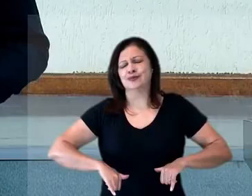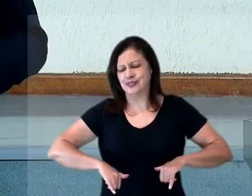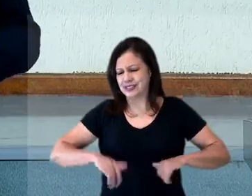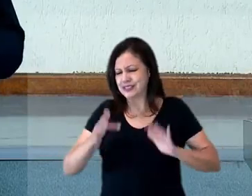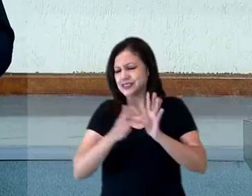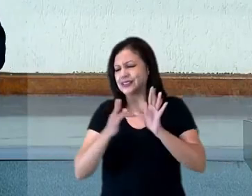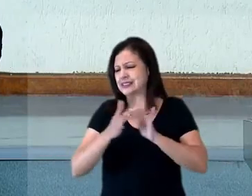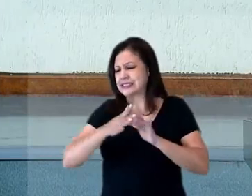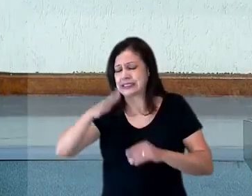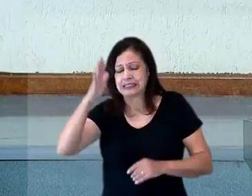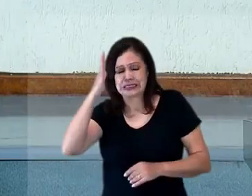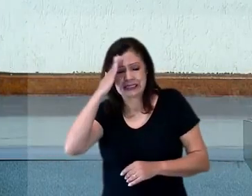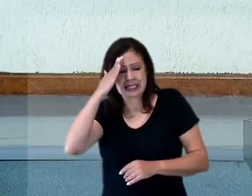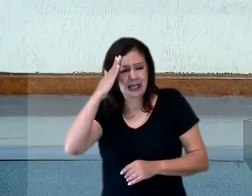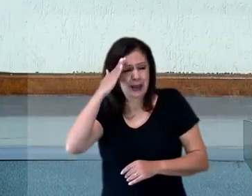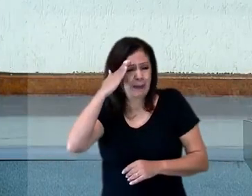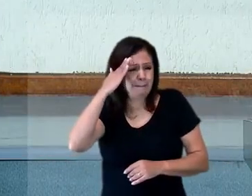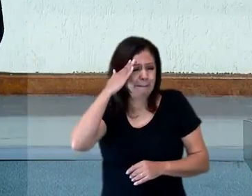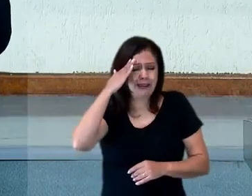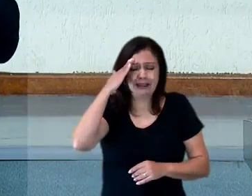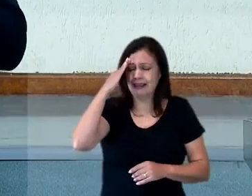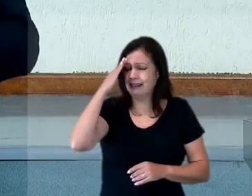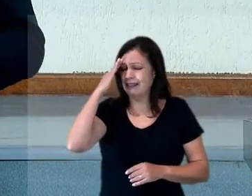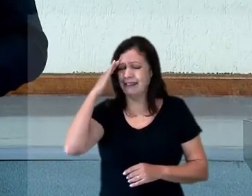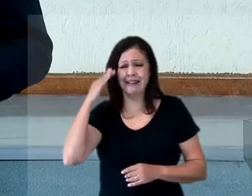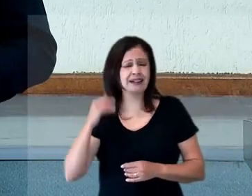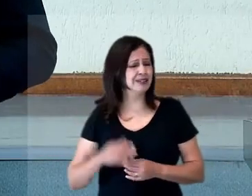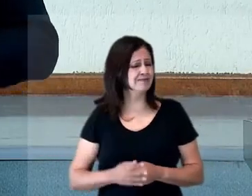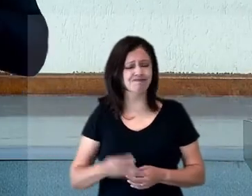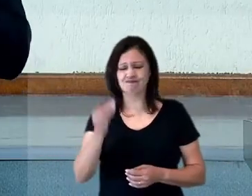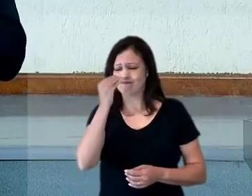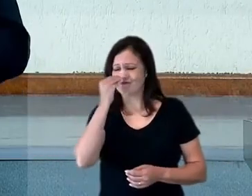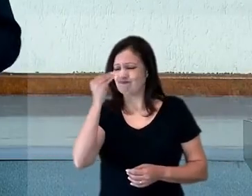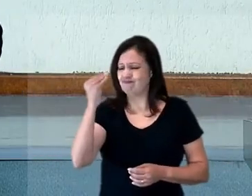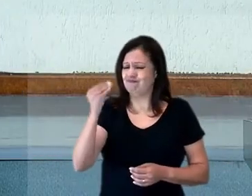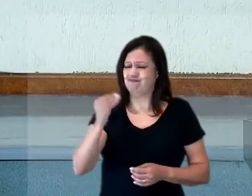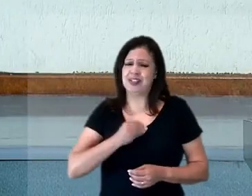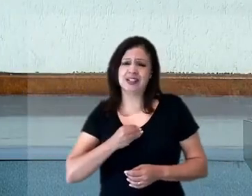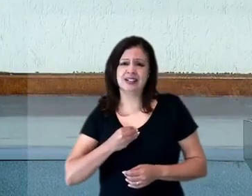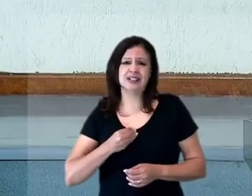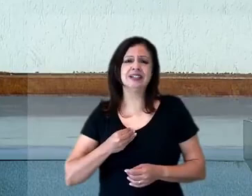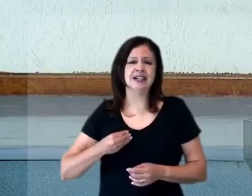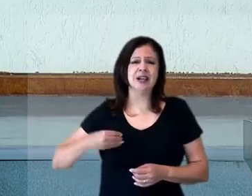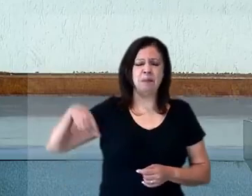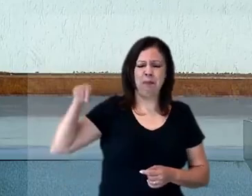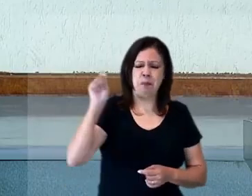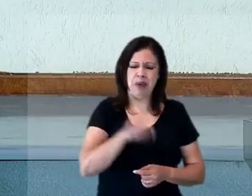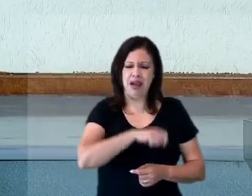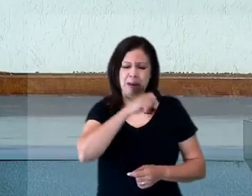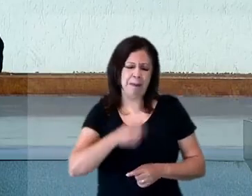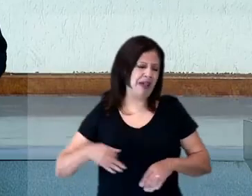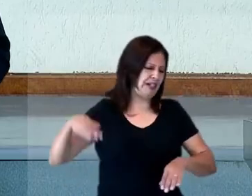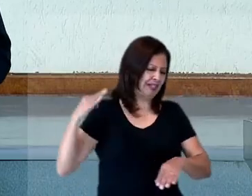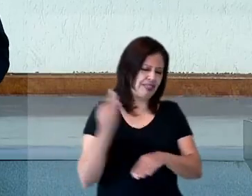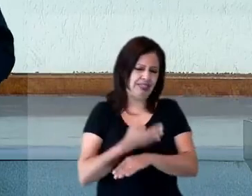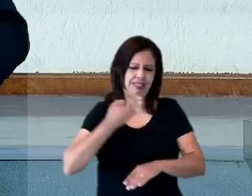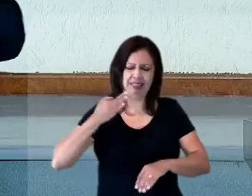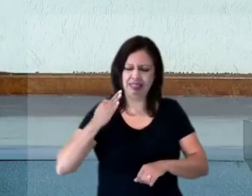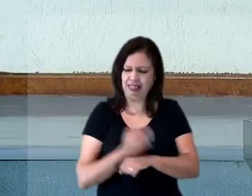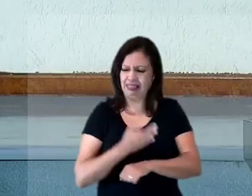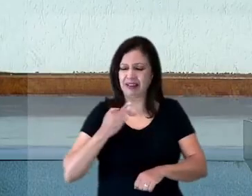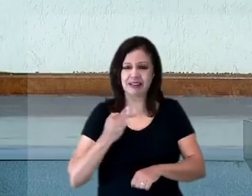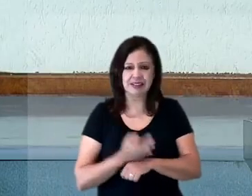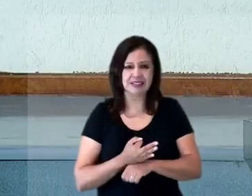jornada, enfrentar as provações, a rejeição, os açoites, enfrentar as humilhações,